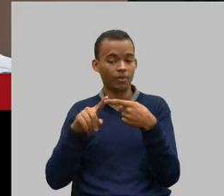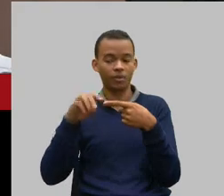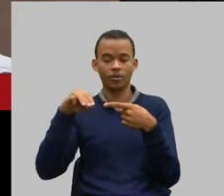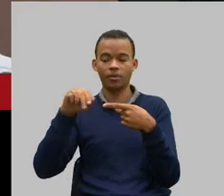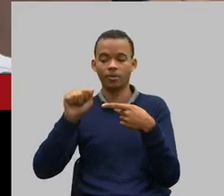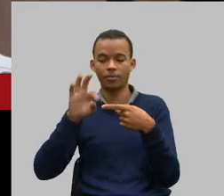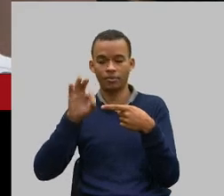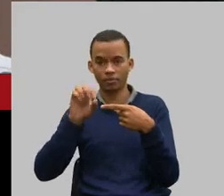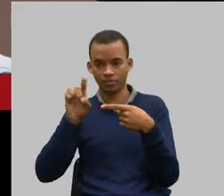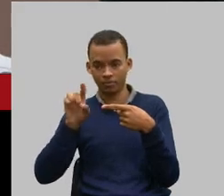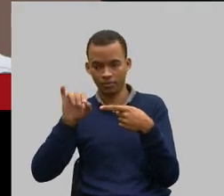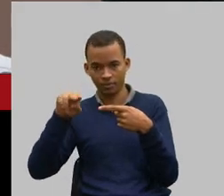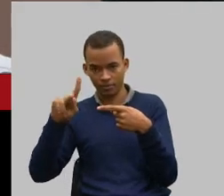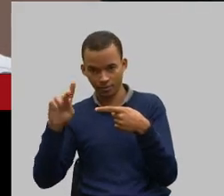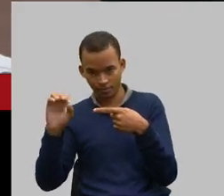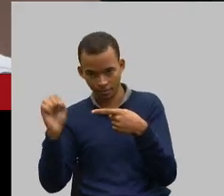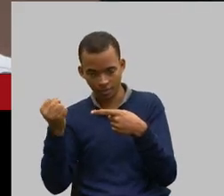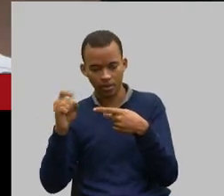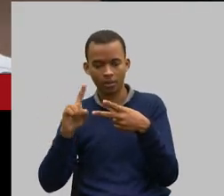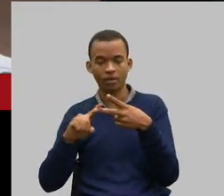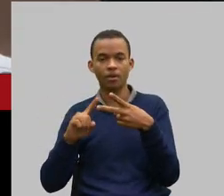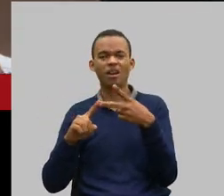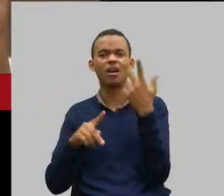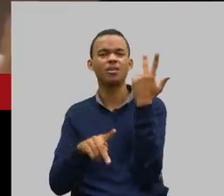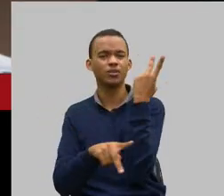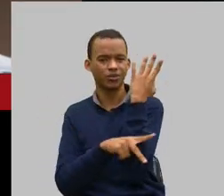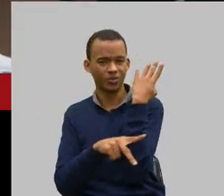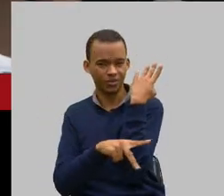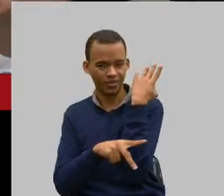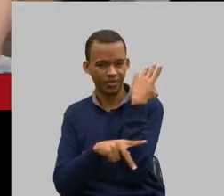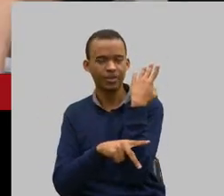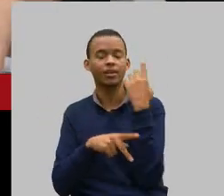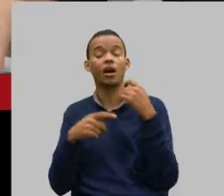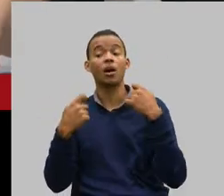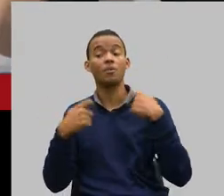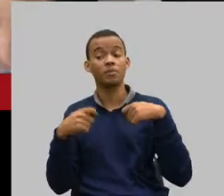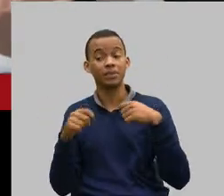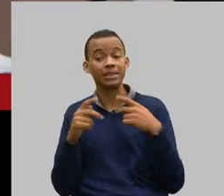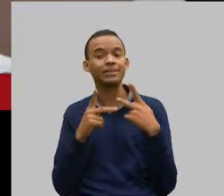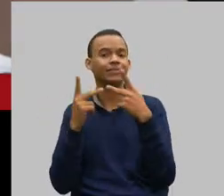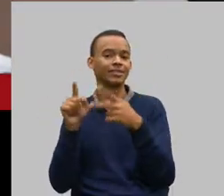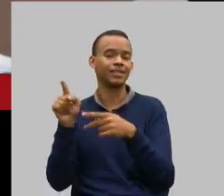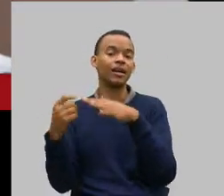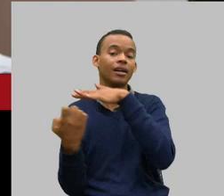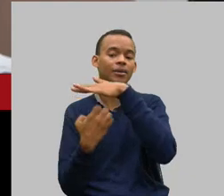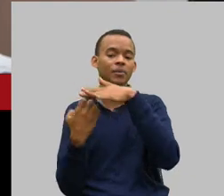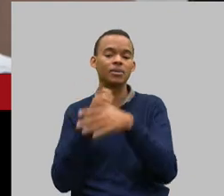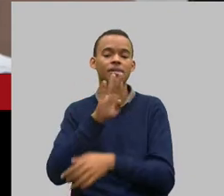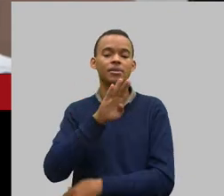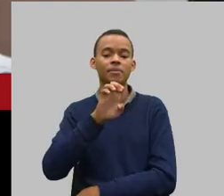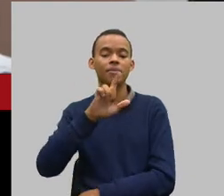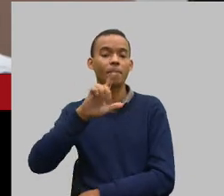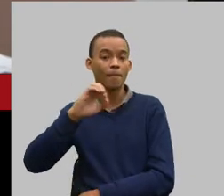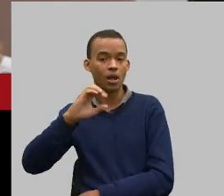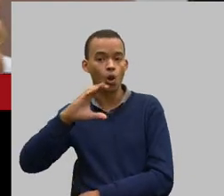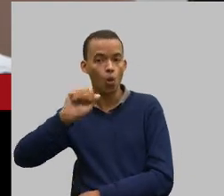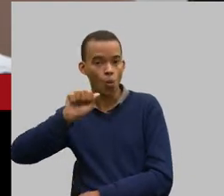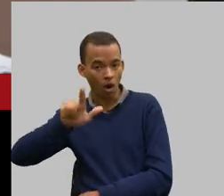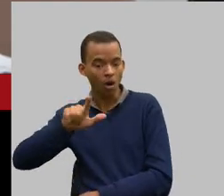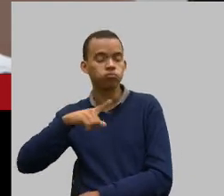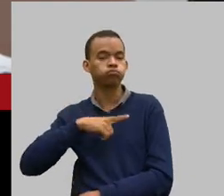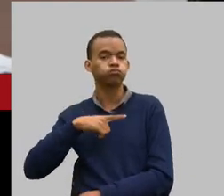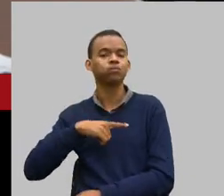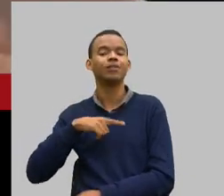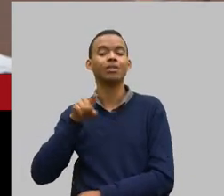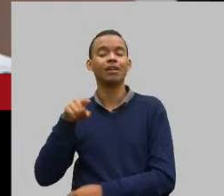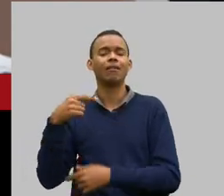milhões de reais nessa empresa que também gera muita renda muitas e muitos empregos pra nossa região e eu espero